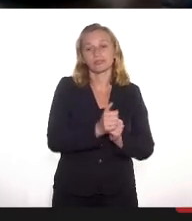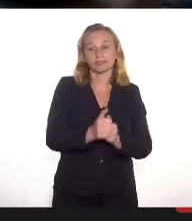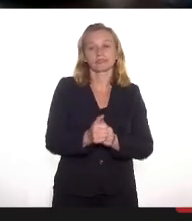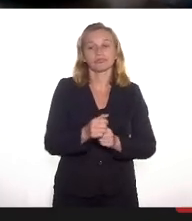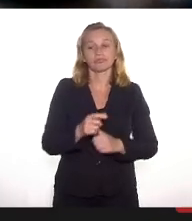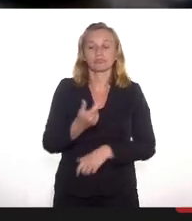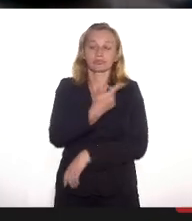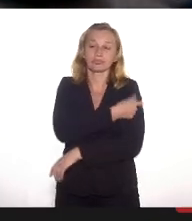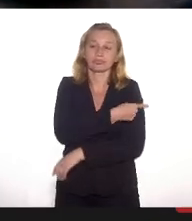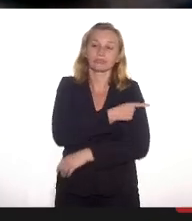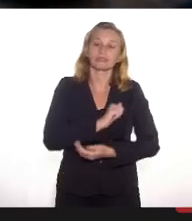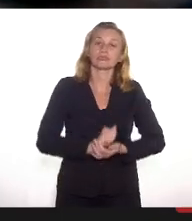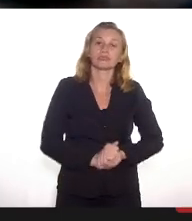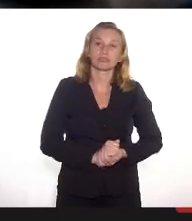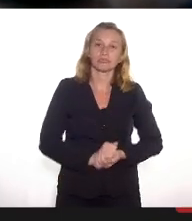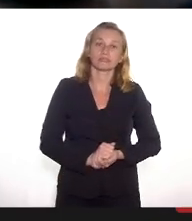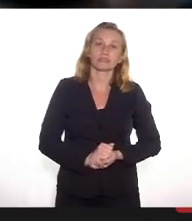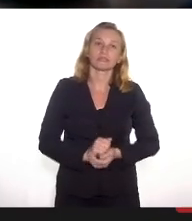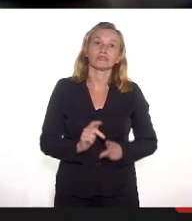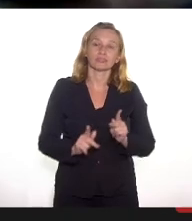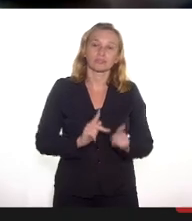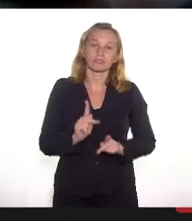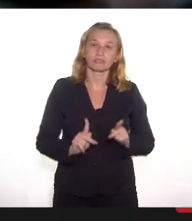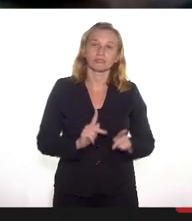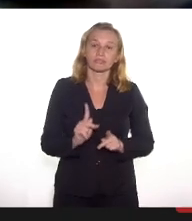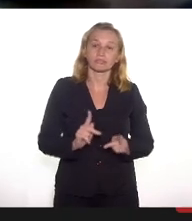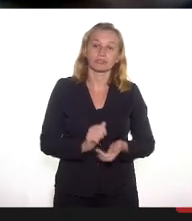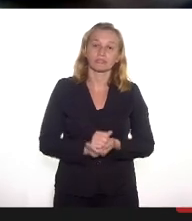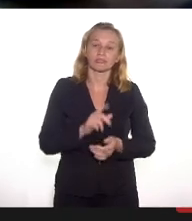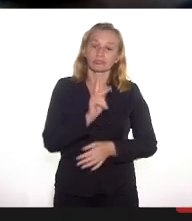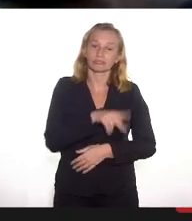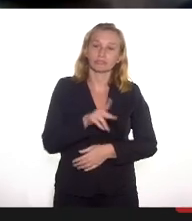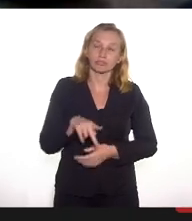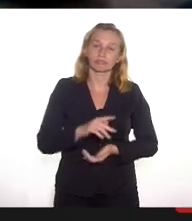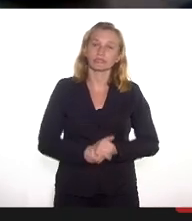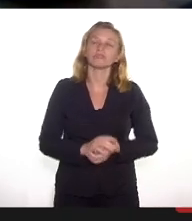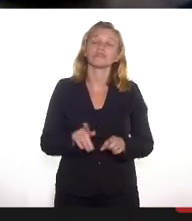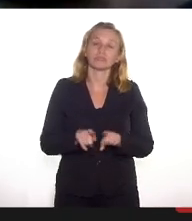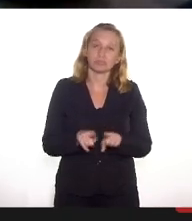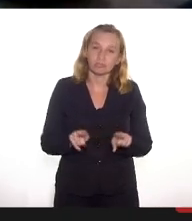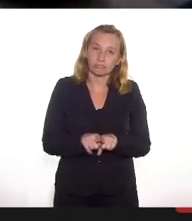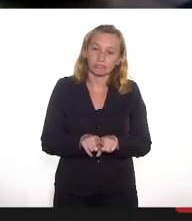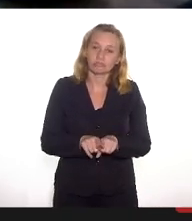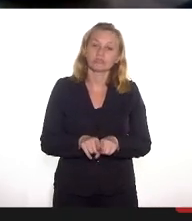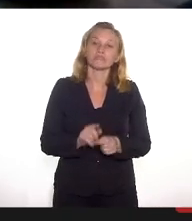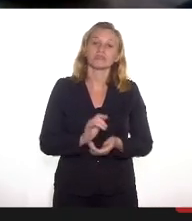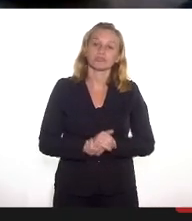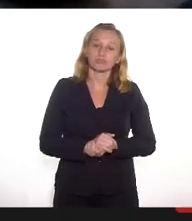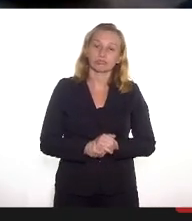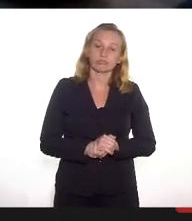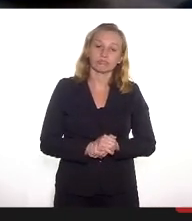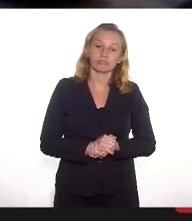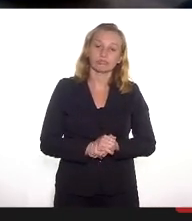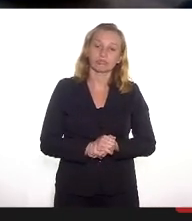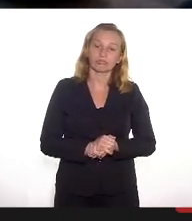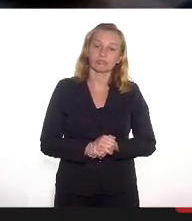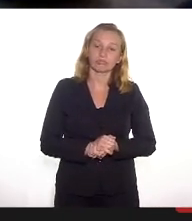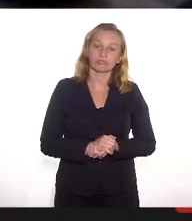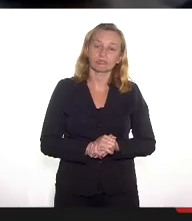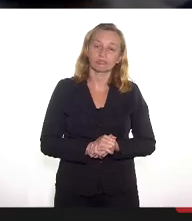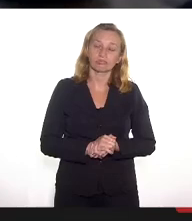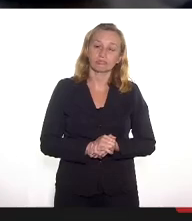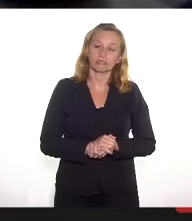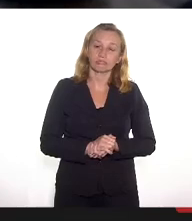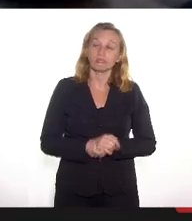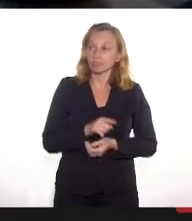doses para vacinar a população de professor também é Play Nacional se uma coisa que